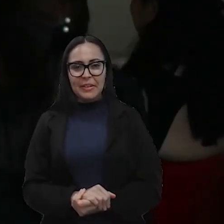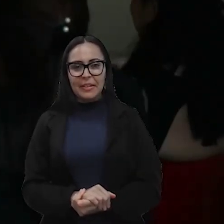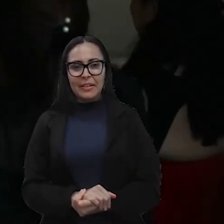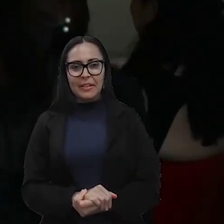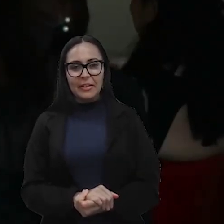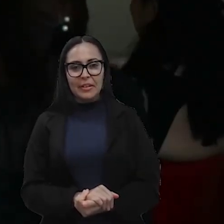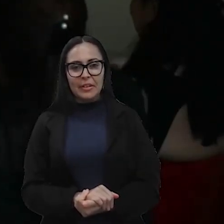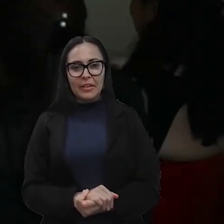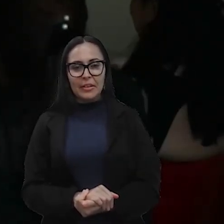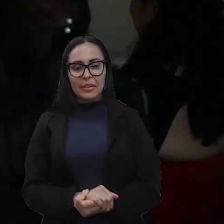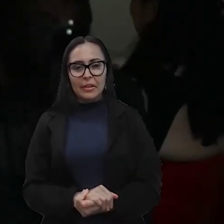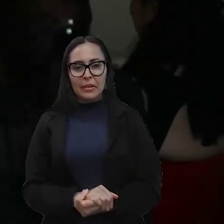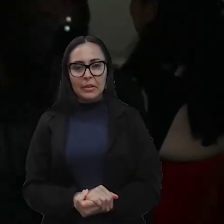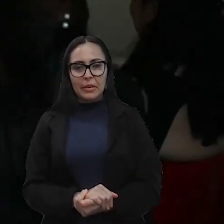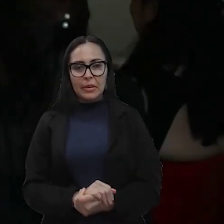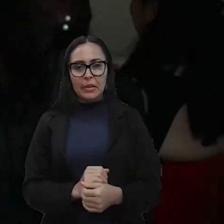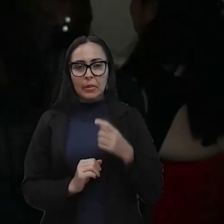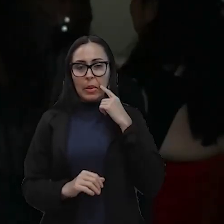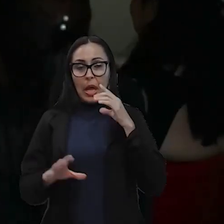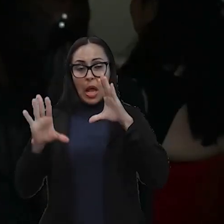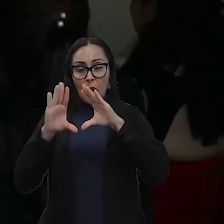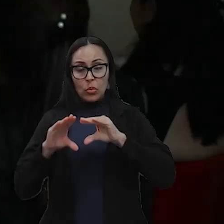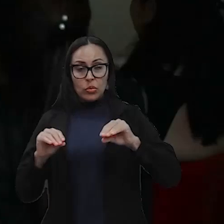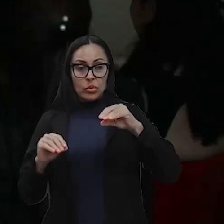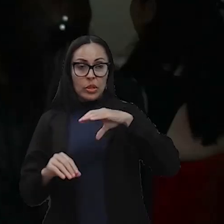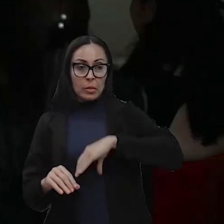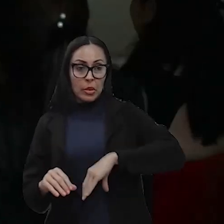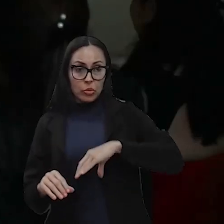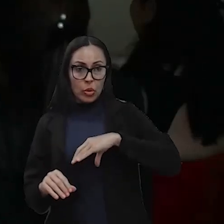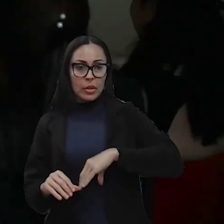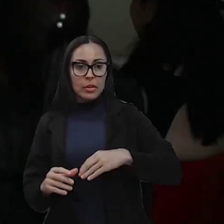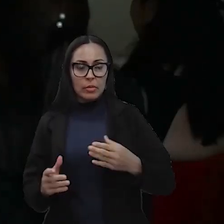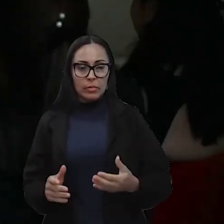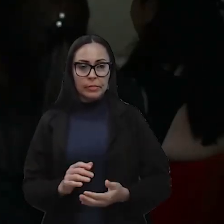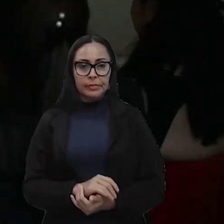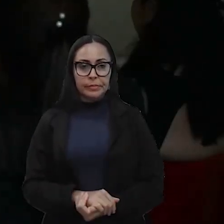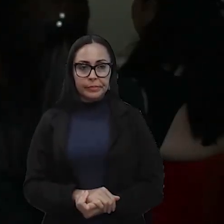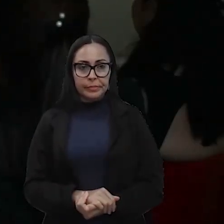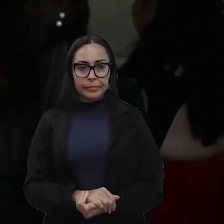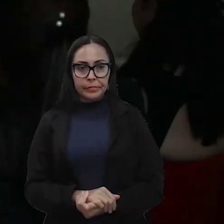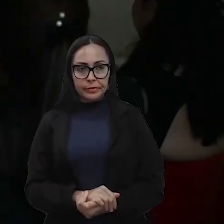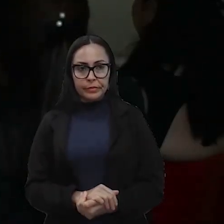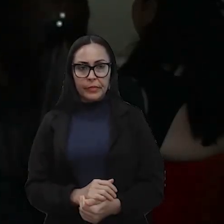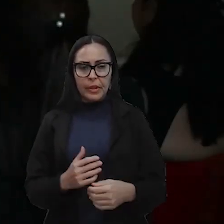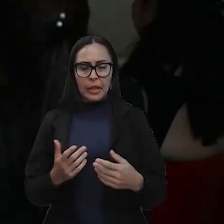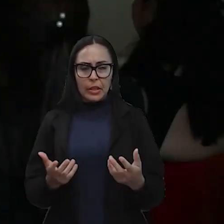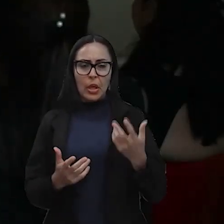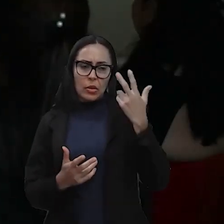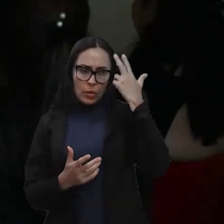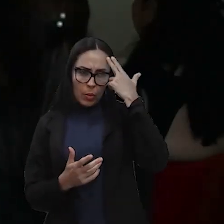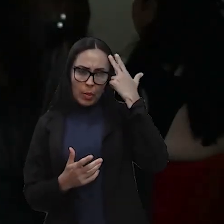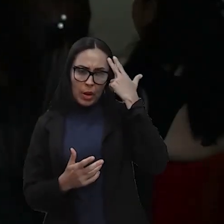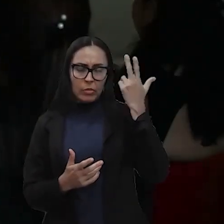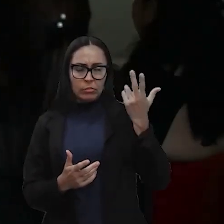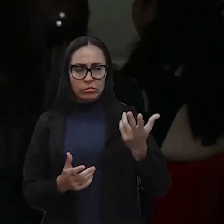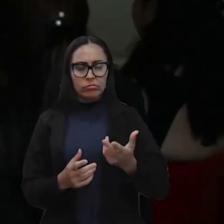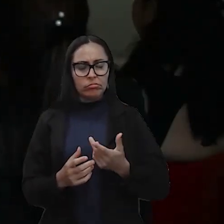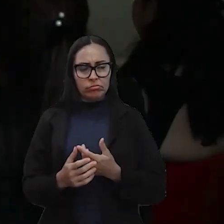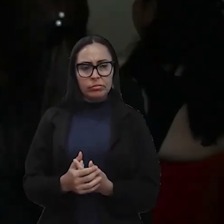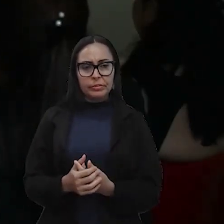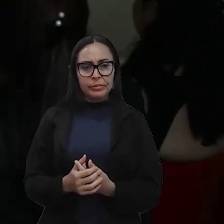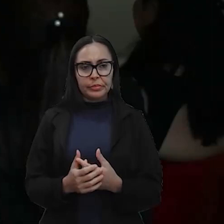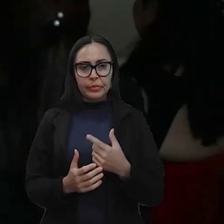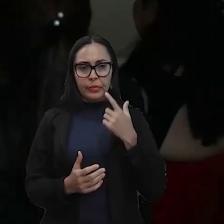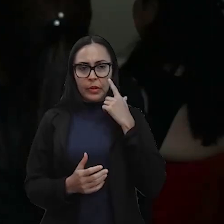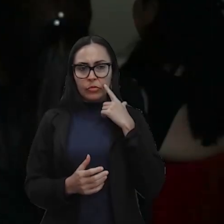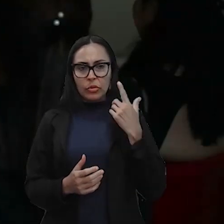Ausência de menstruação. Gente, a ausência de menstruação nessa idade é super comum e super esperado. Chega muito em consultório pra